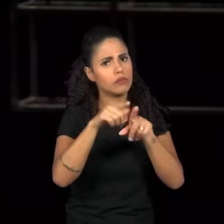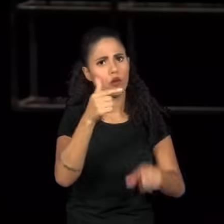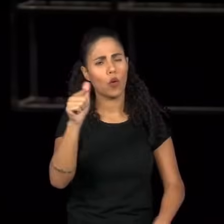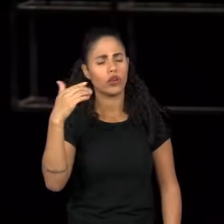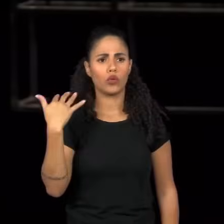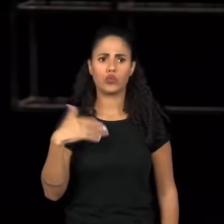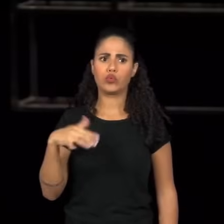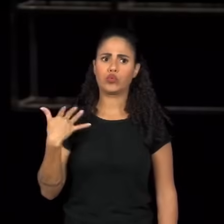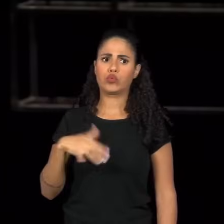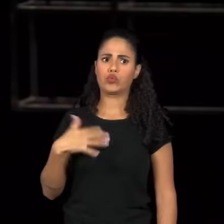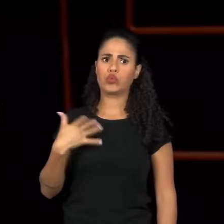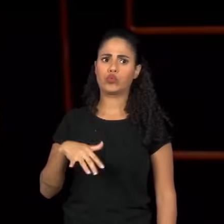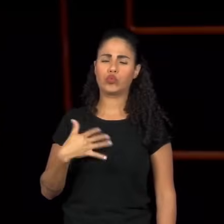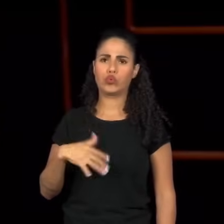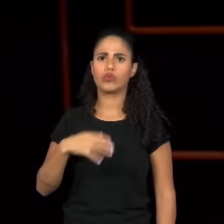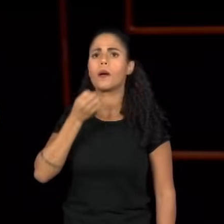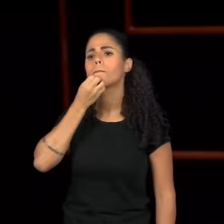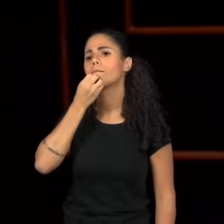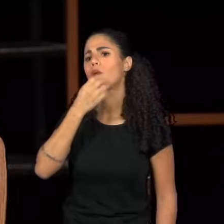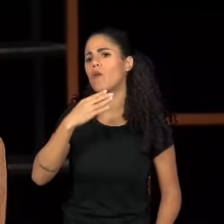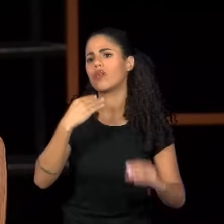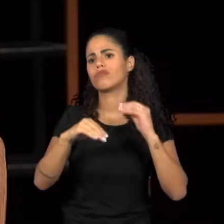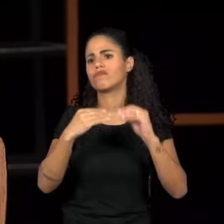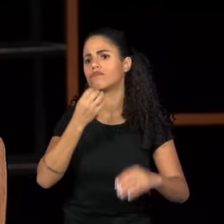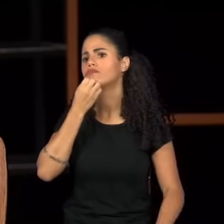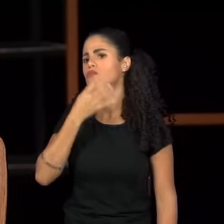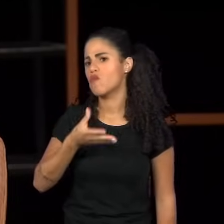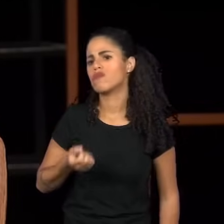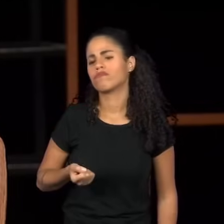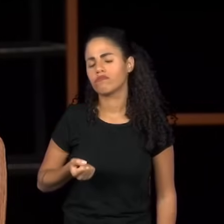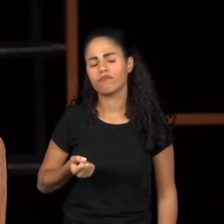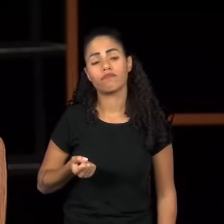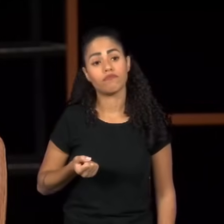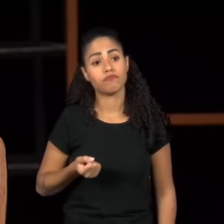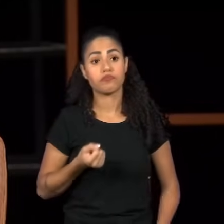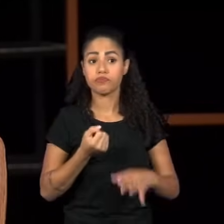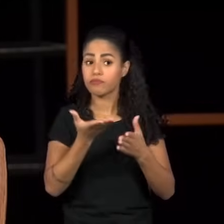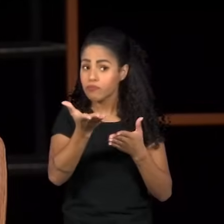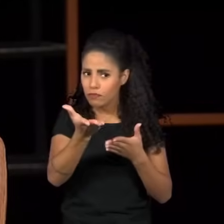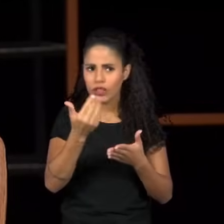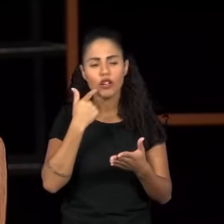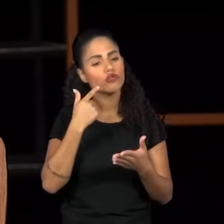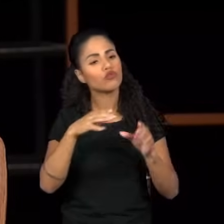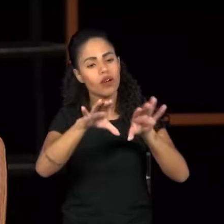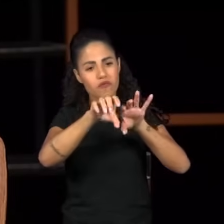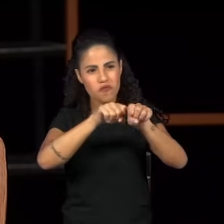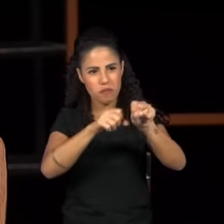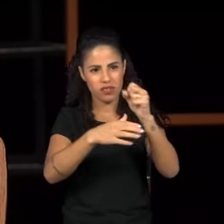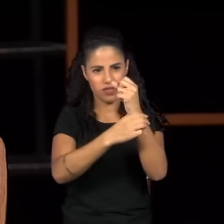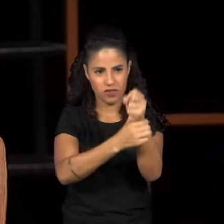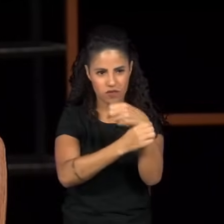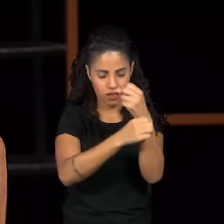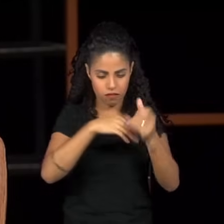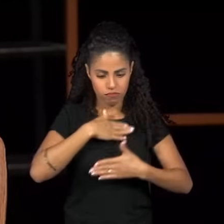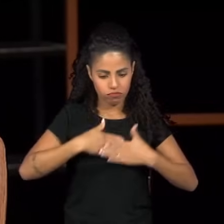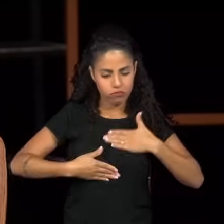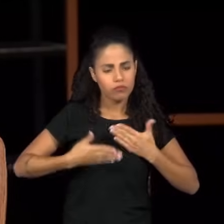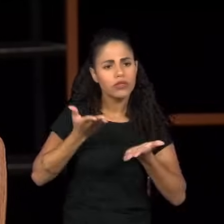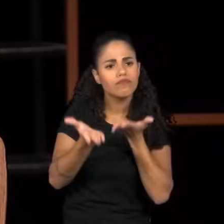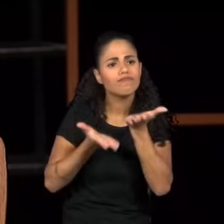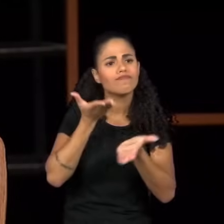É, uma novela boa, né? Selma, a sua formação em terapia corporal deve contribuir para o seu